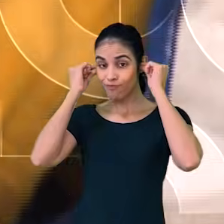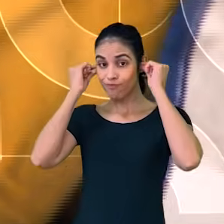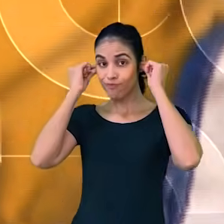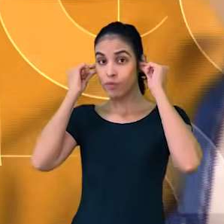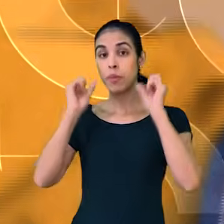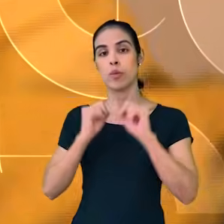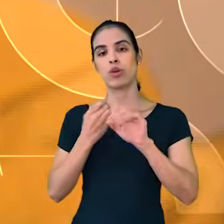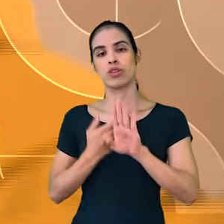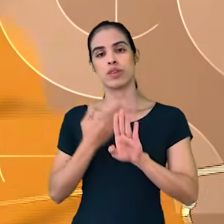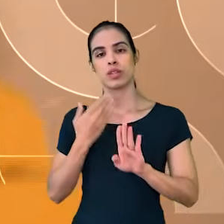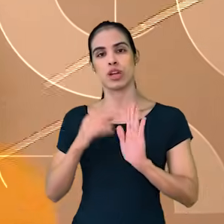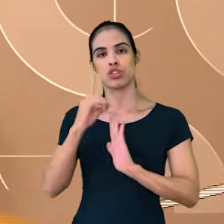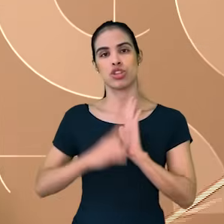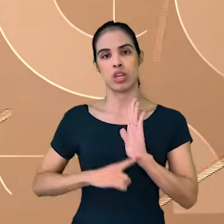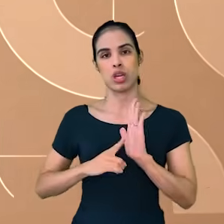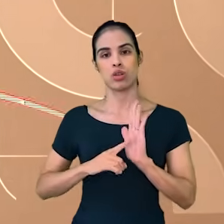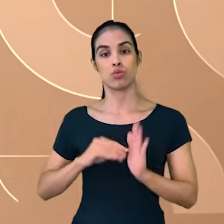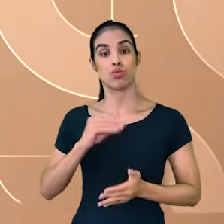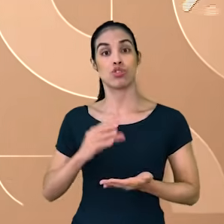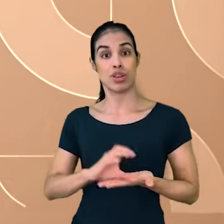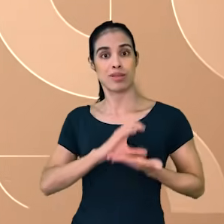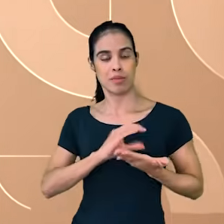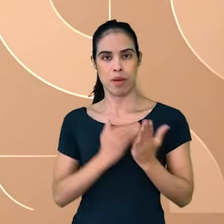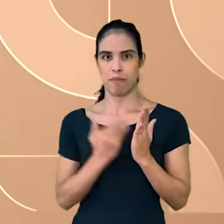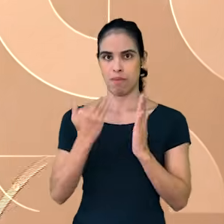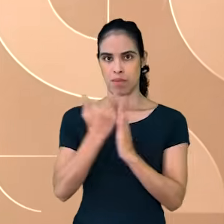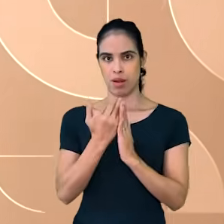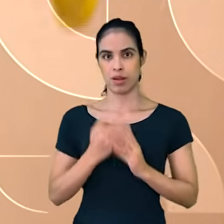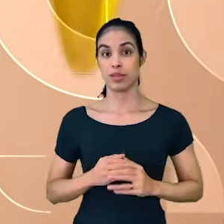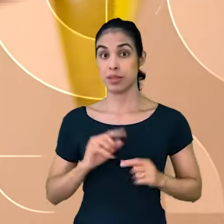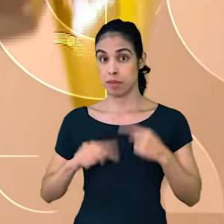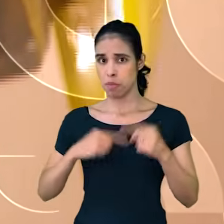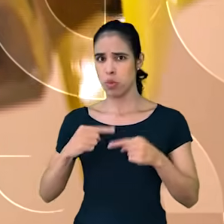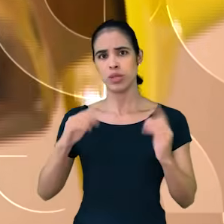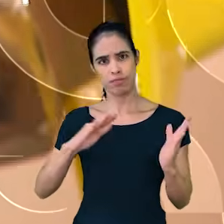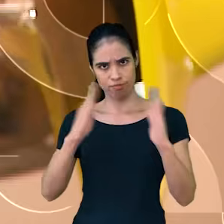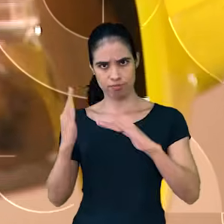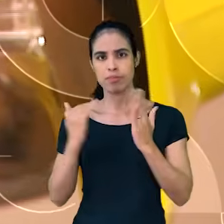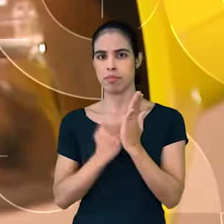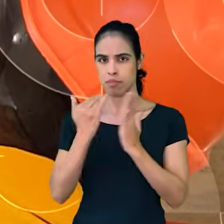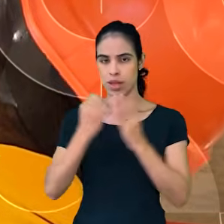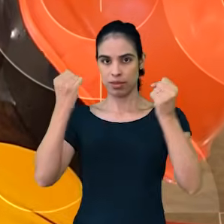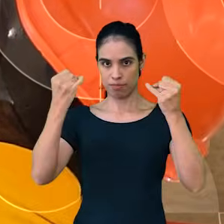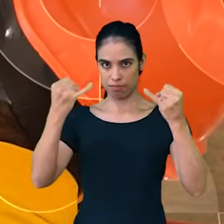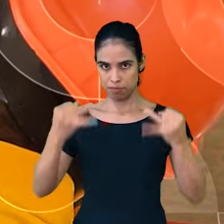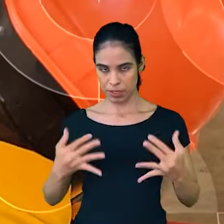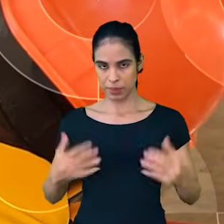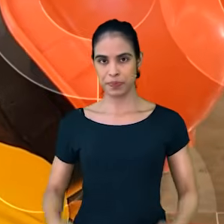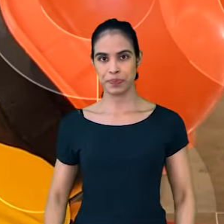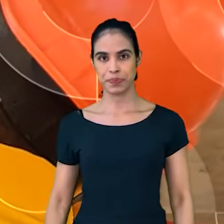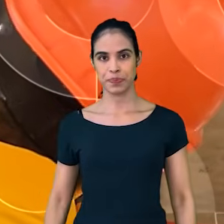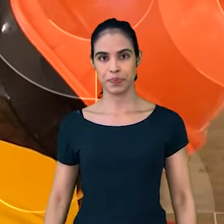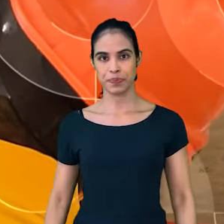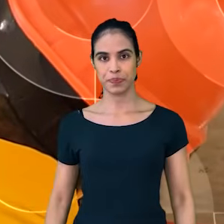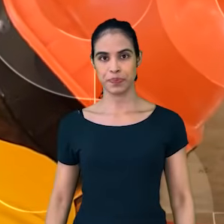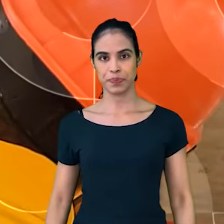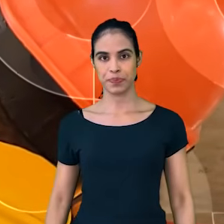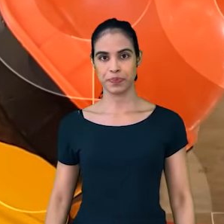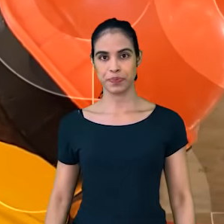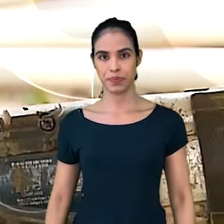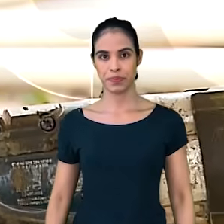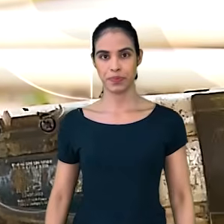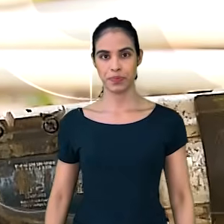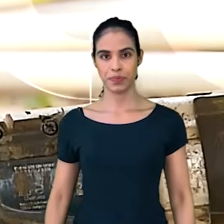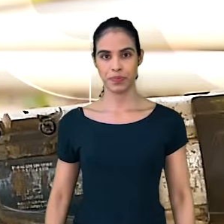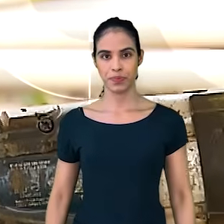pode afastar o direito ao adicional de insalubridade. No próximo bloco, vamos saber qual é o entendimento do TST sobre o tema. A